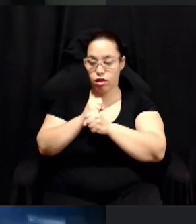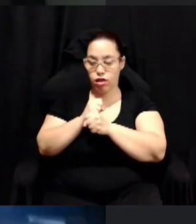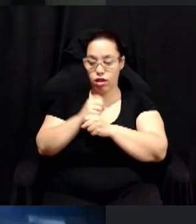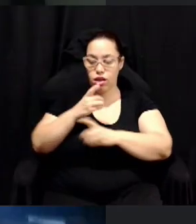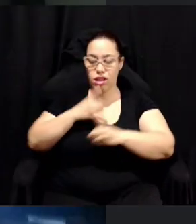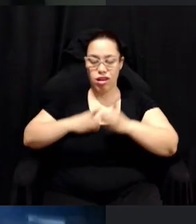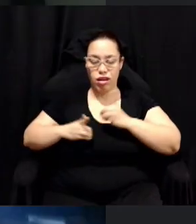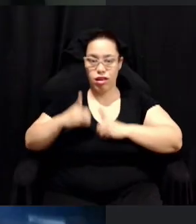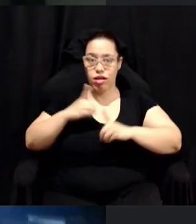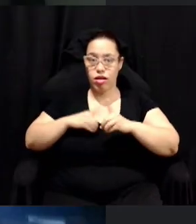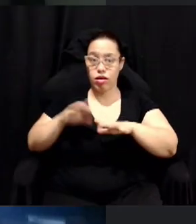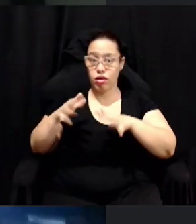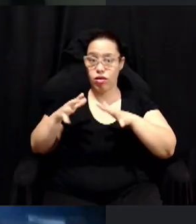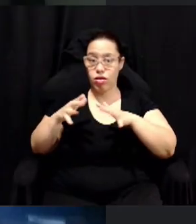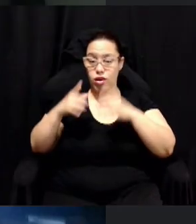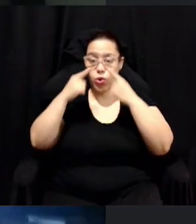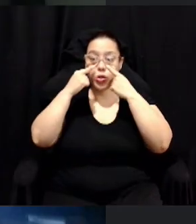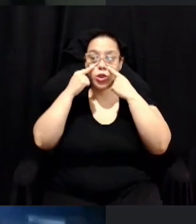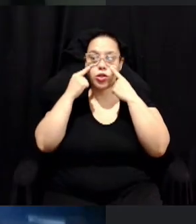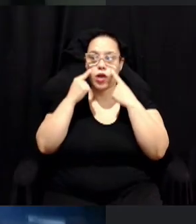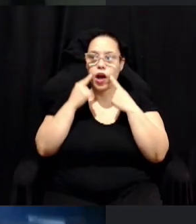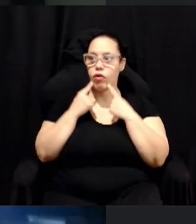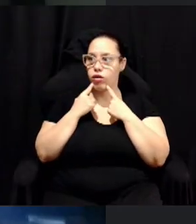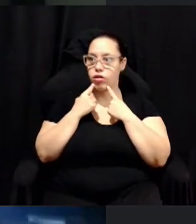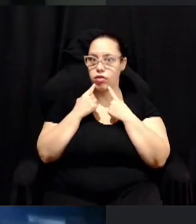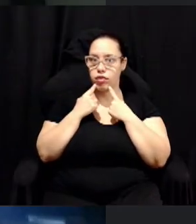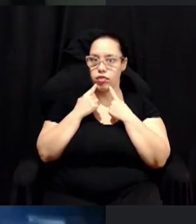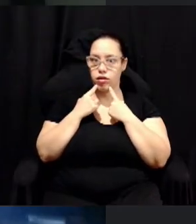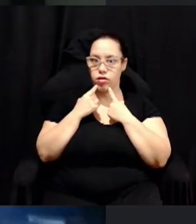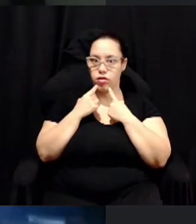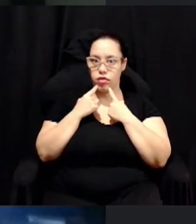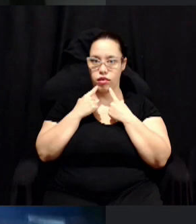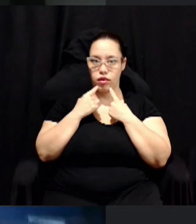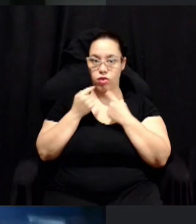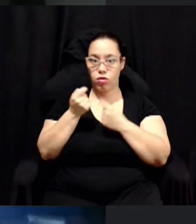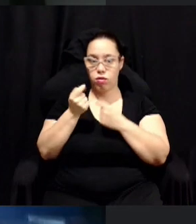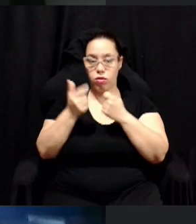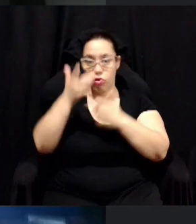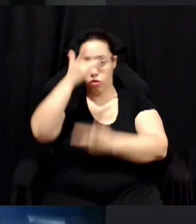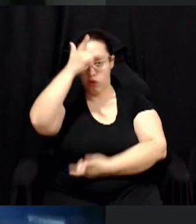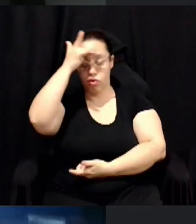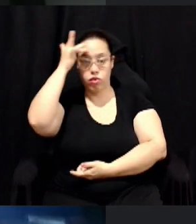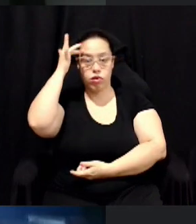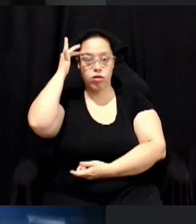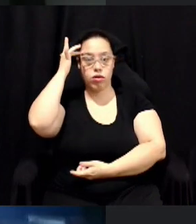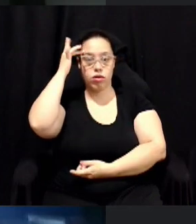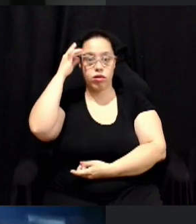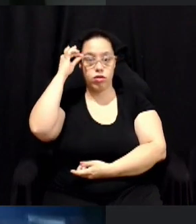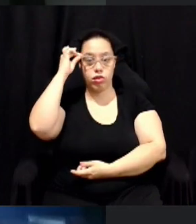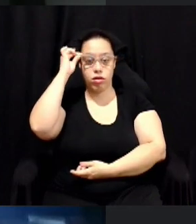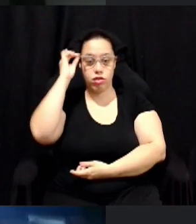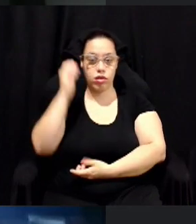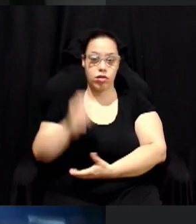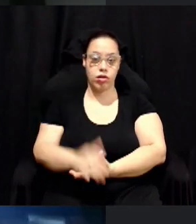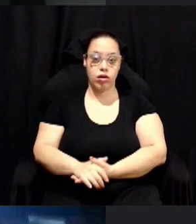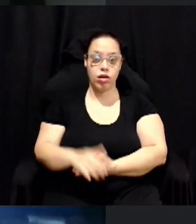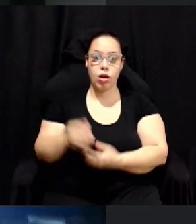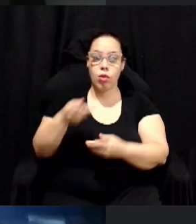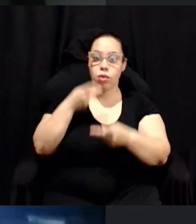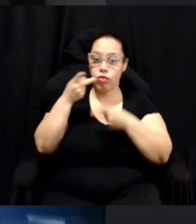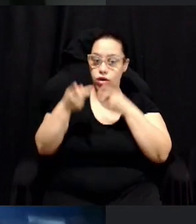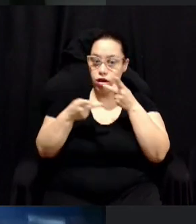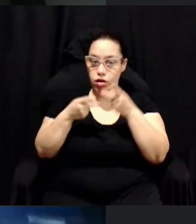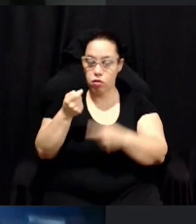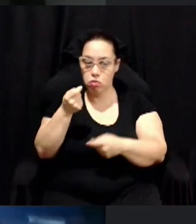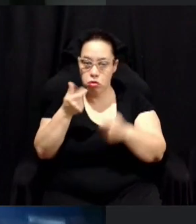que eu começava a chorar. E na época, tinha pouquíssimas pessoas que tinham algo para falar, tinham um pouco